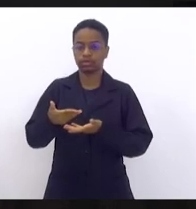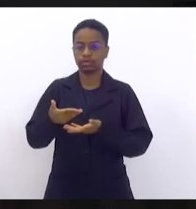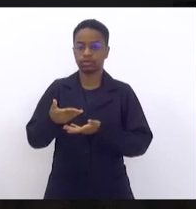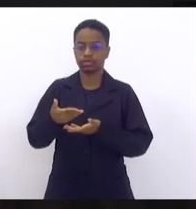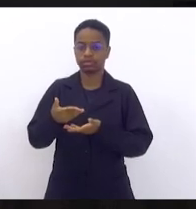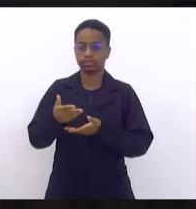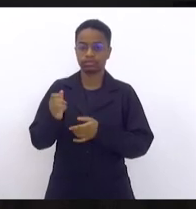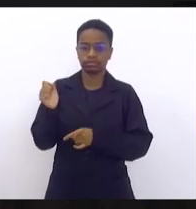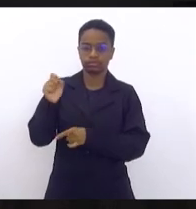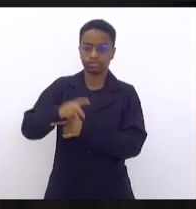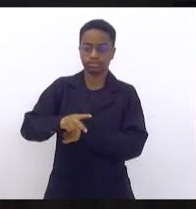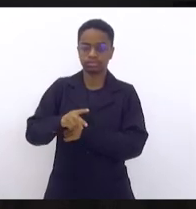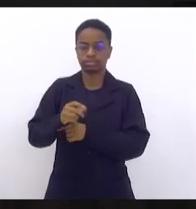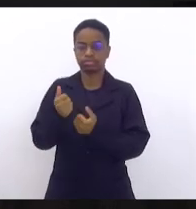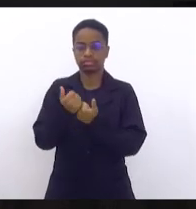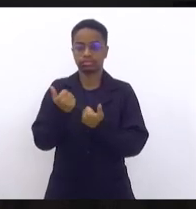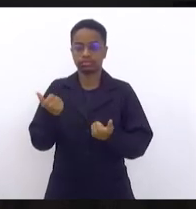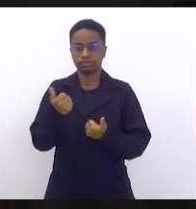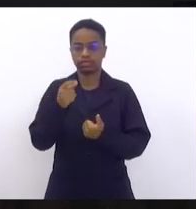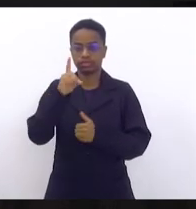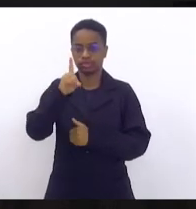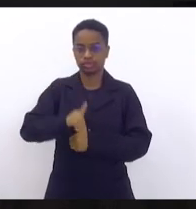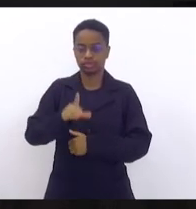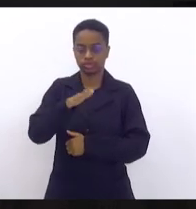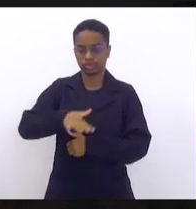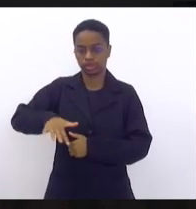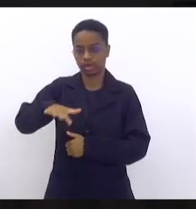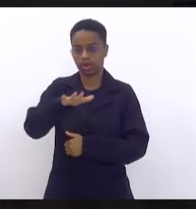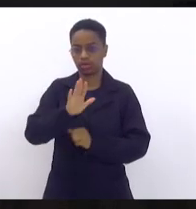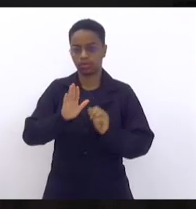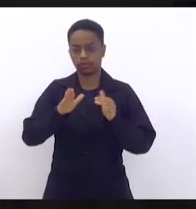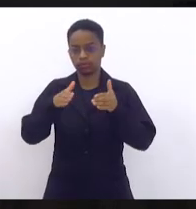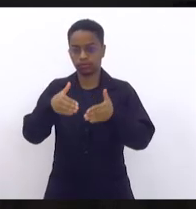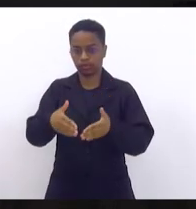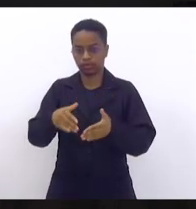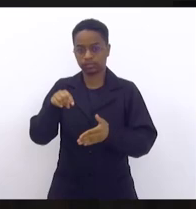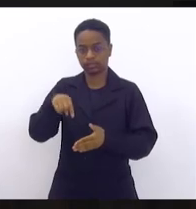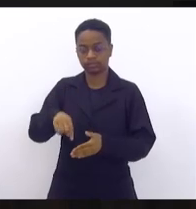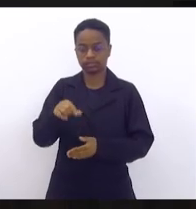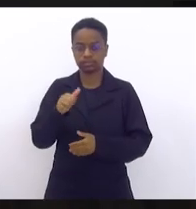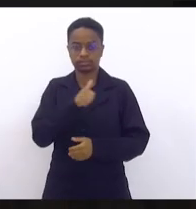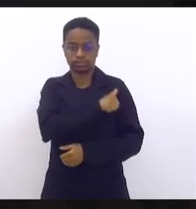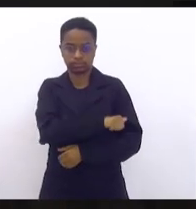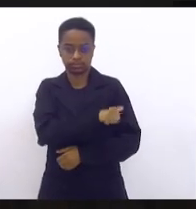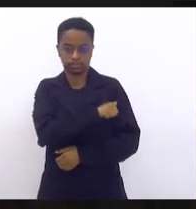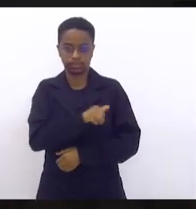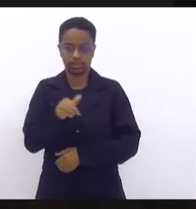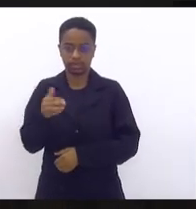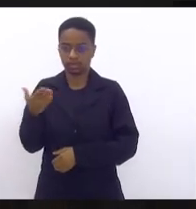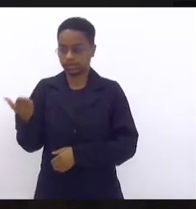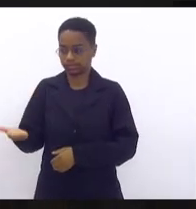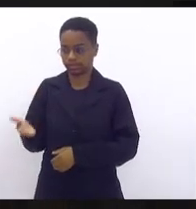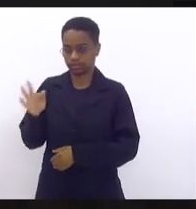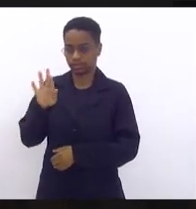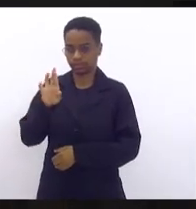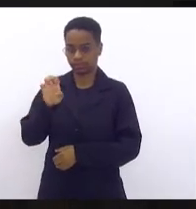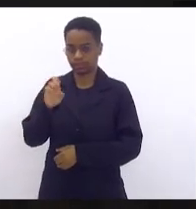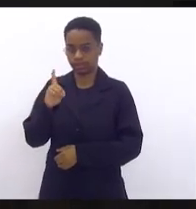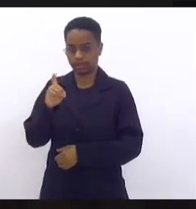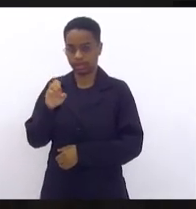nosso subdiretor Geral do Fórum de desenvolvimento do Rio de Janeiro o senhor Frederico Lima